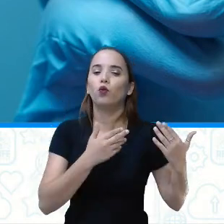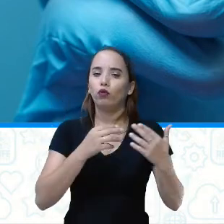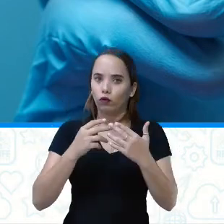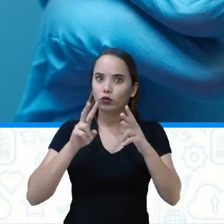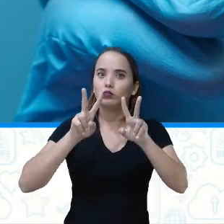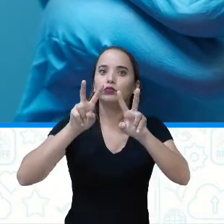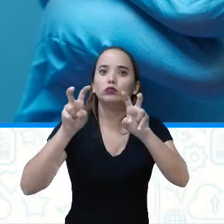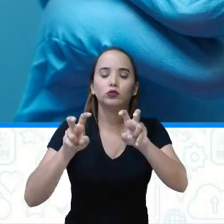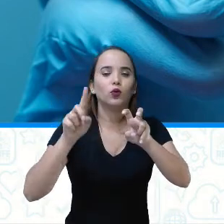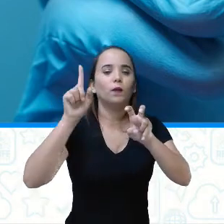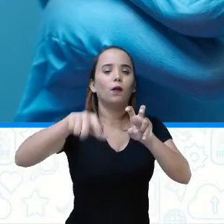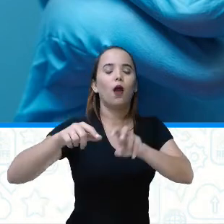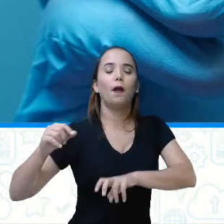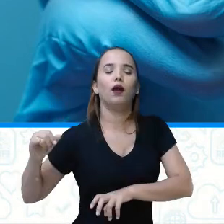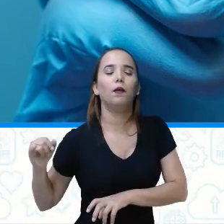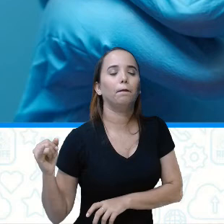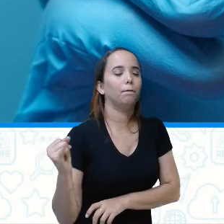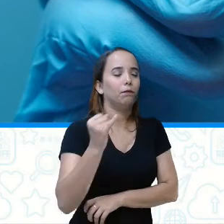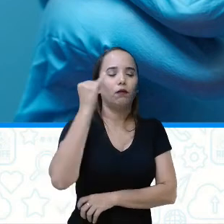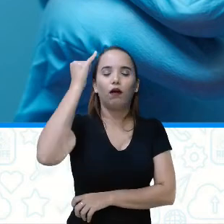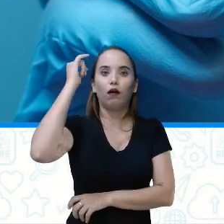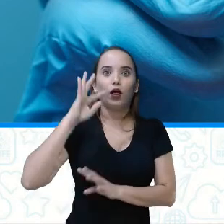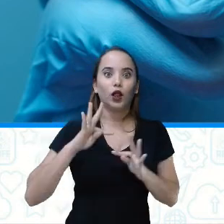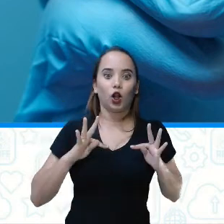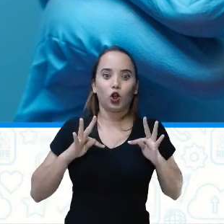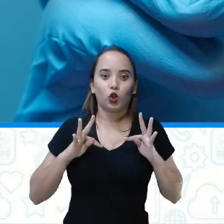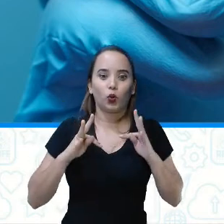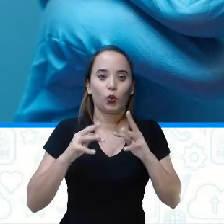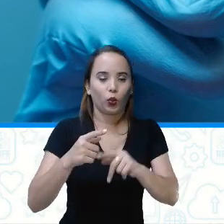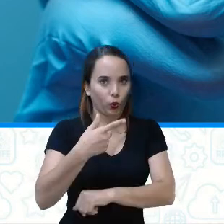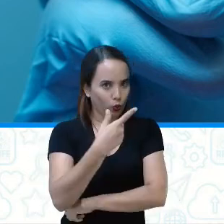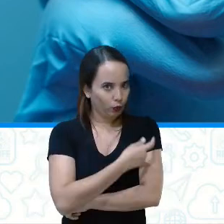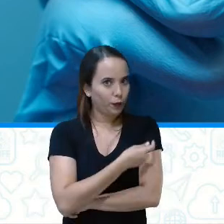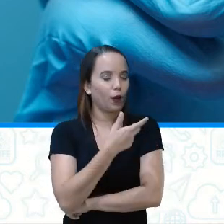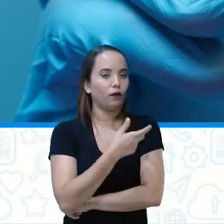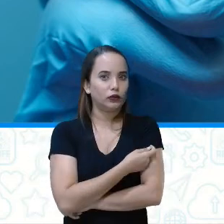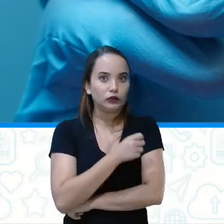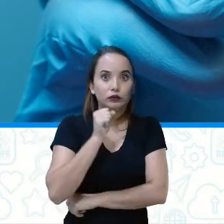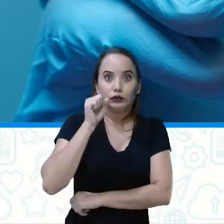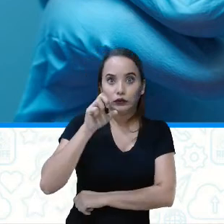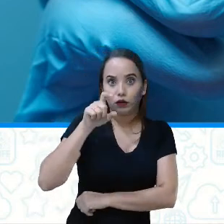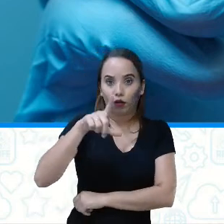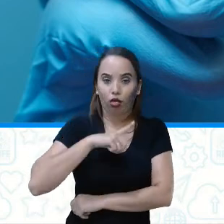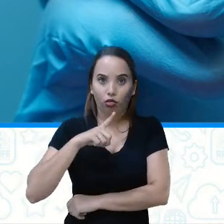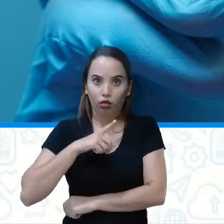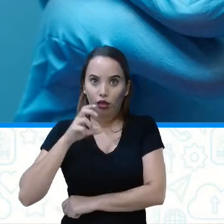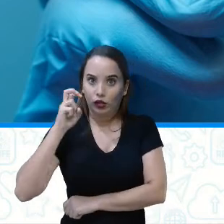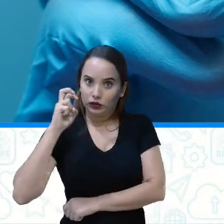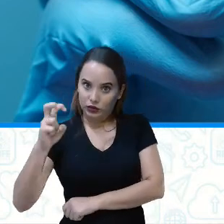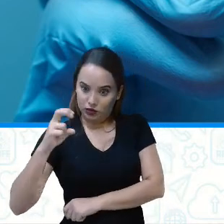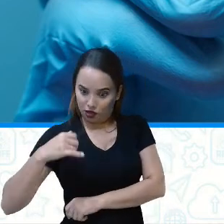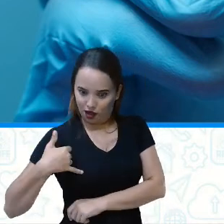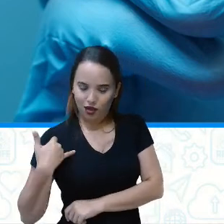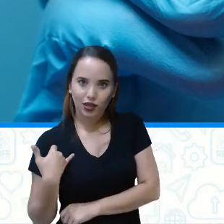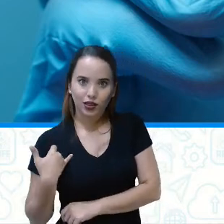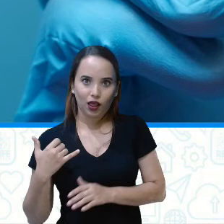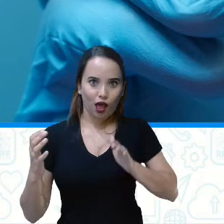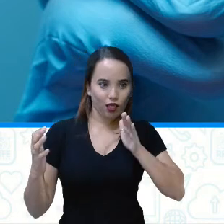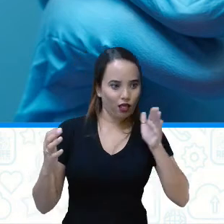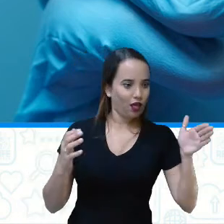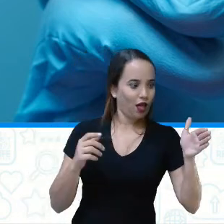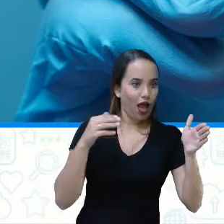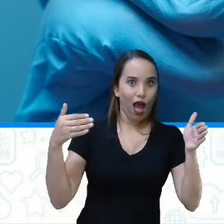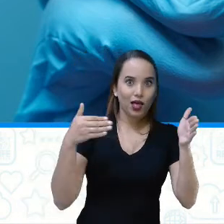É importantíssimo que você que tem aí, né, entre 5 e 11 anos, né, professora? A data, o momento,